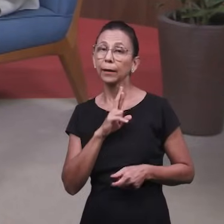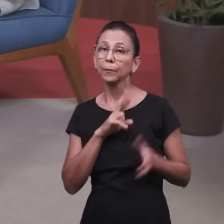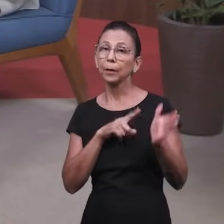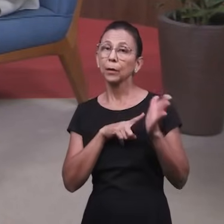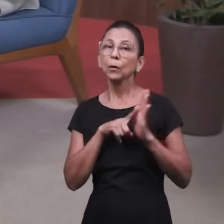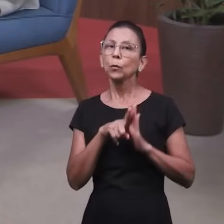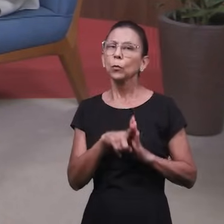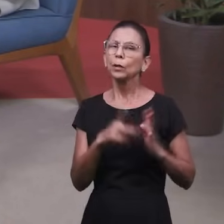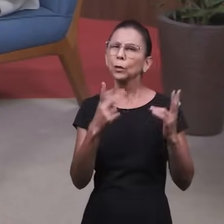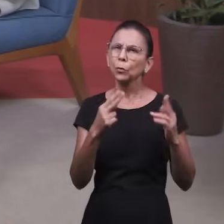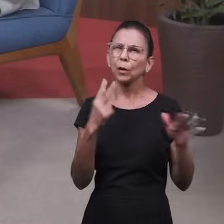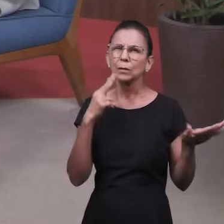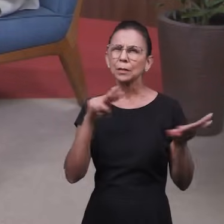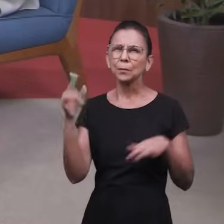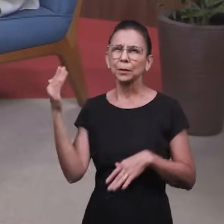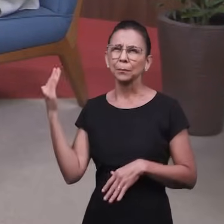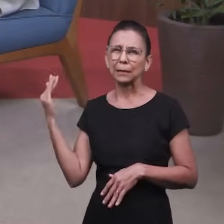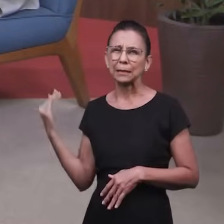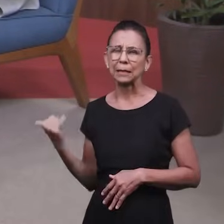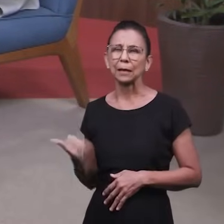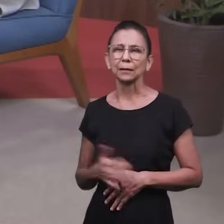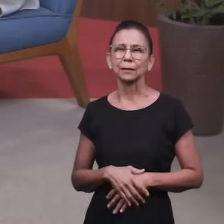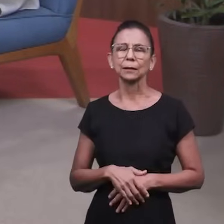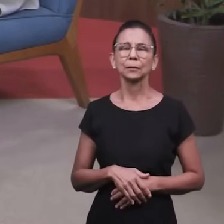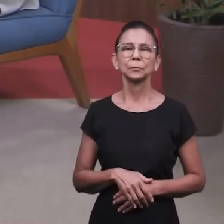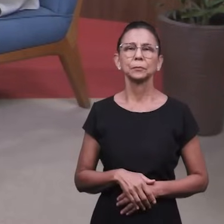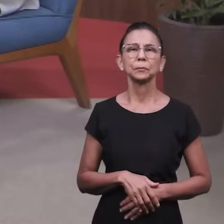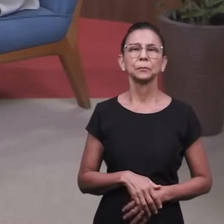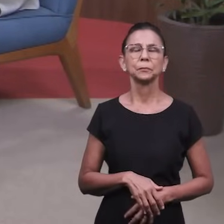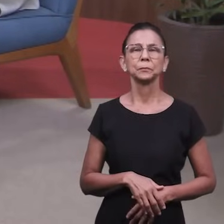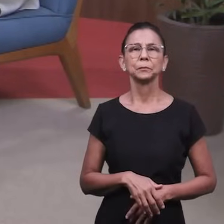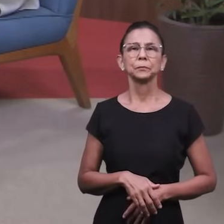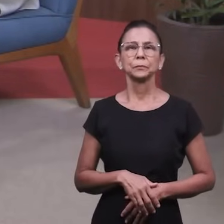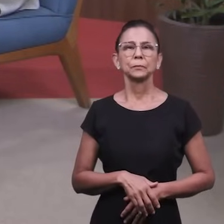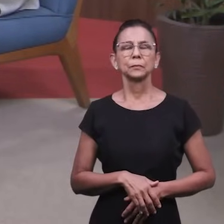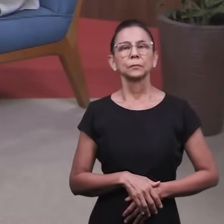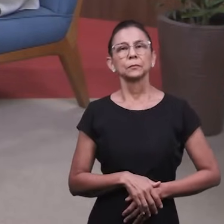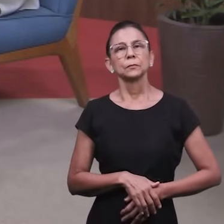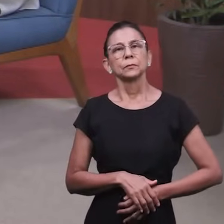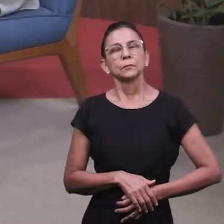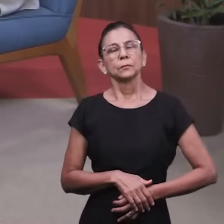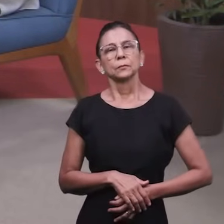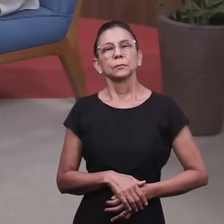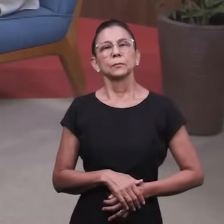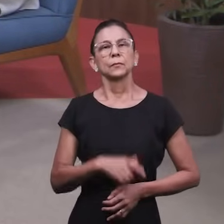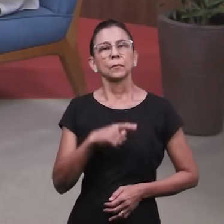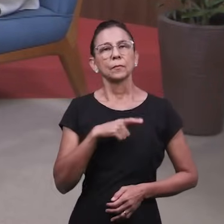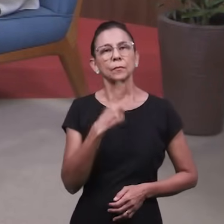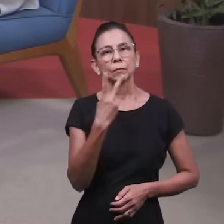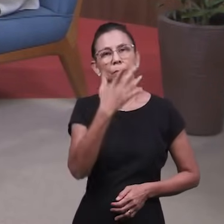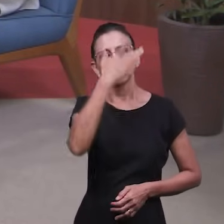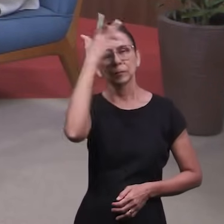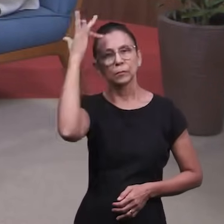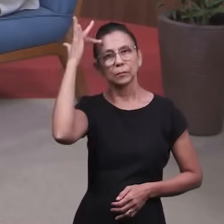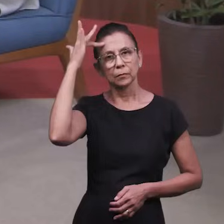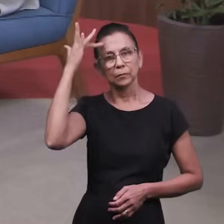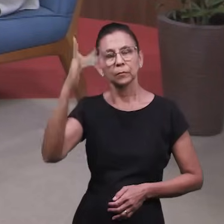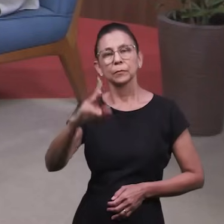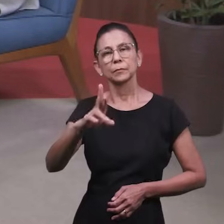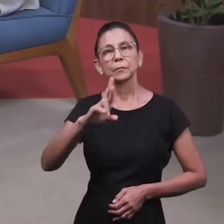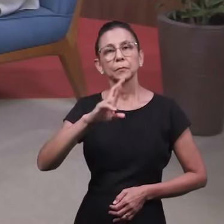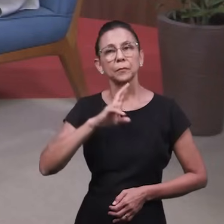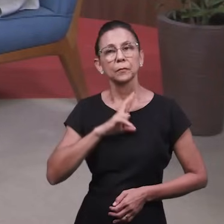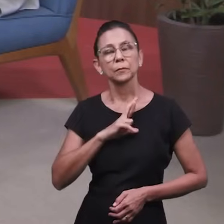passada fizeram esse procedimento de apontar a câmera do seu celular e mandaram para nós falando sobre isso, sobre o que